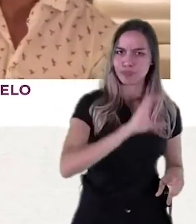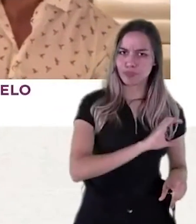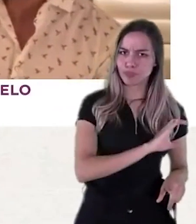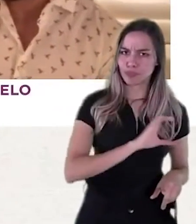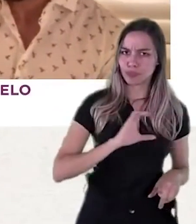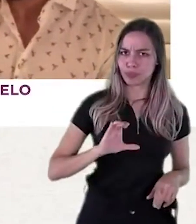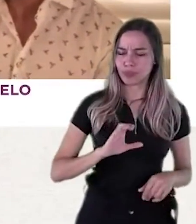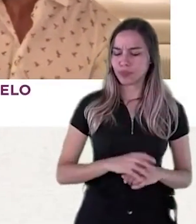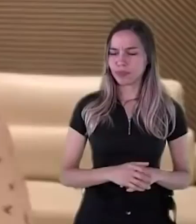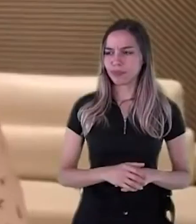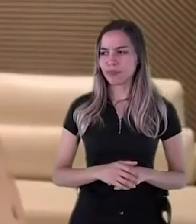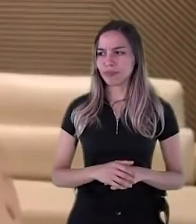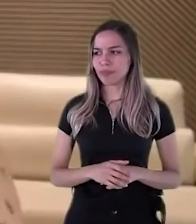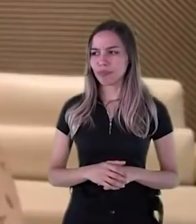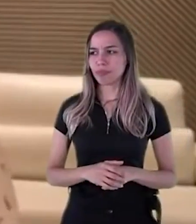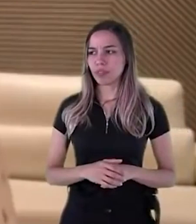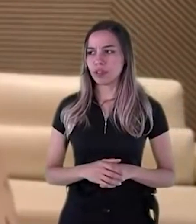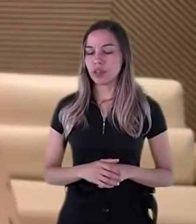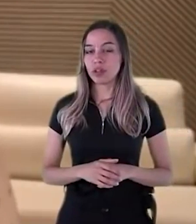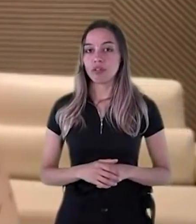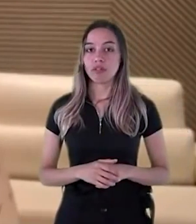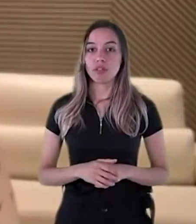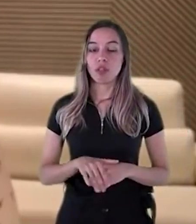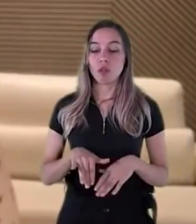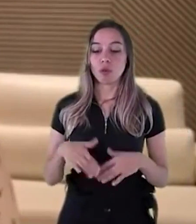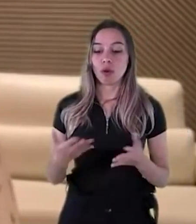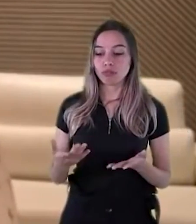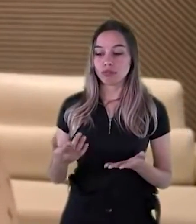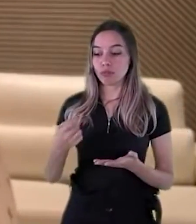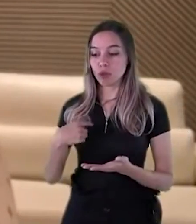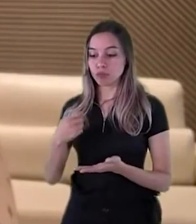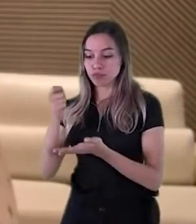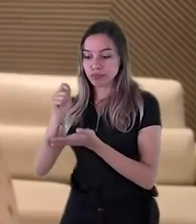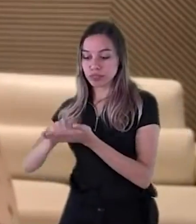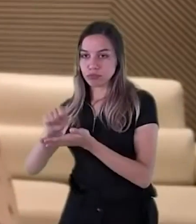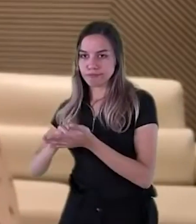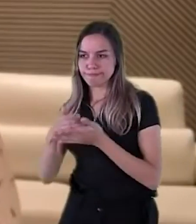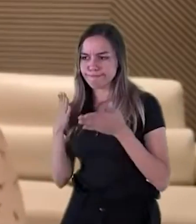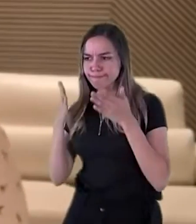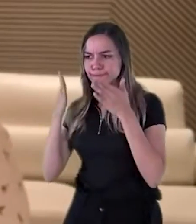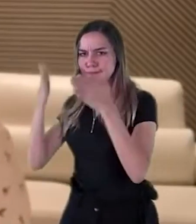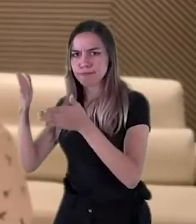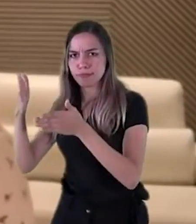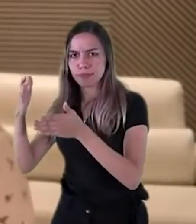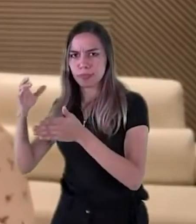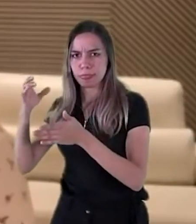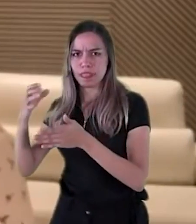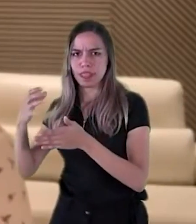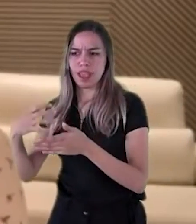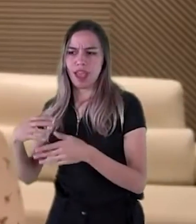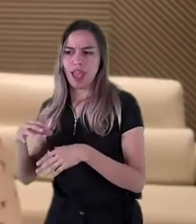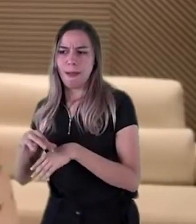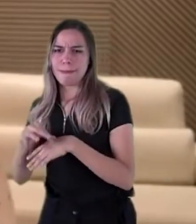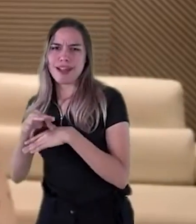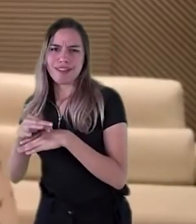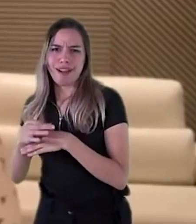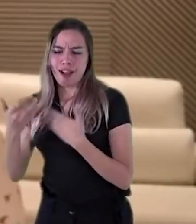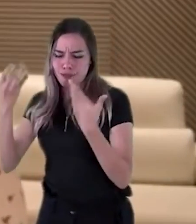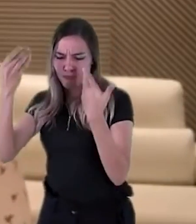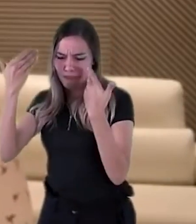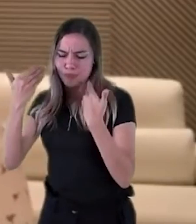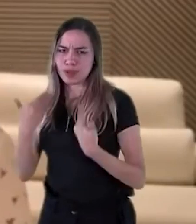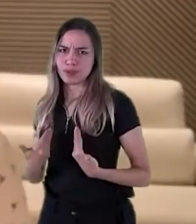assustadora. Então, quando eu fui para escrever com o Karnal, foi uma experiência mais, eu acredito que mais